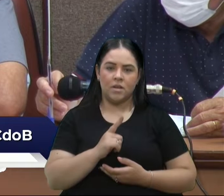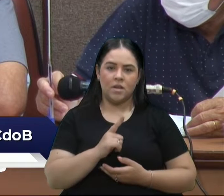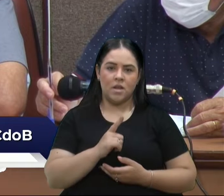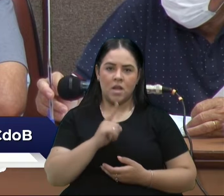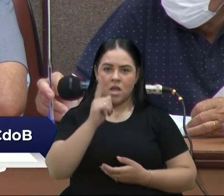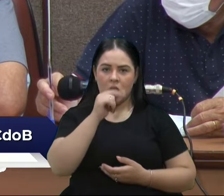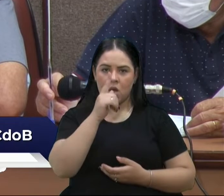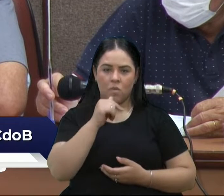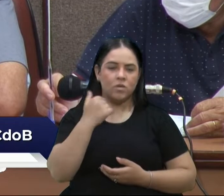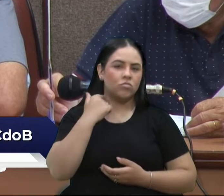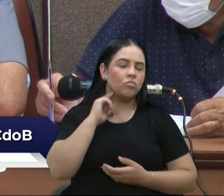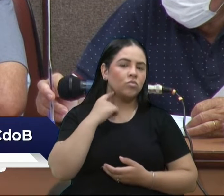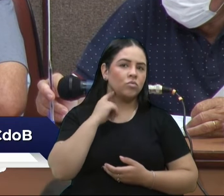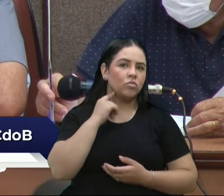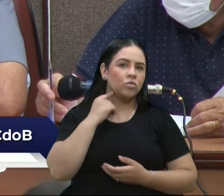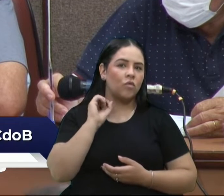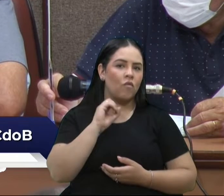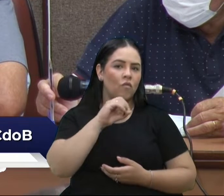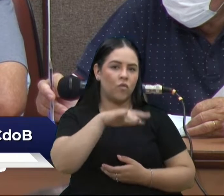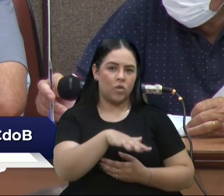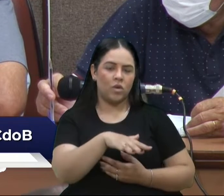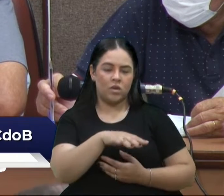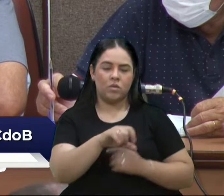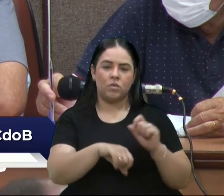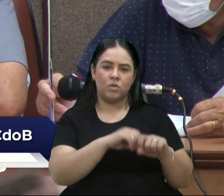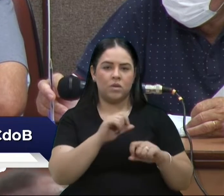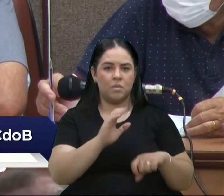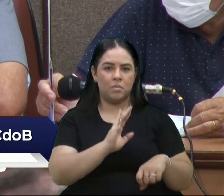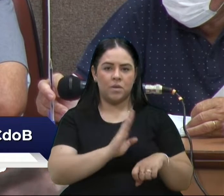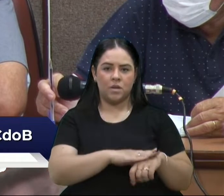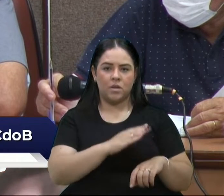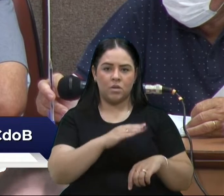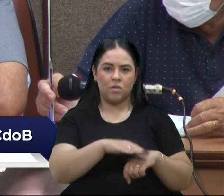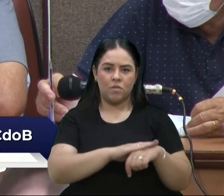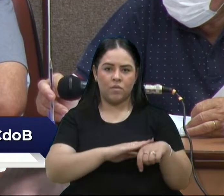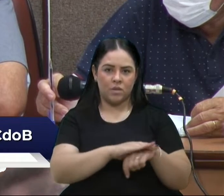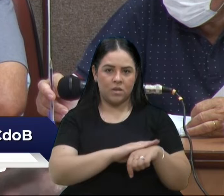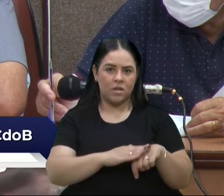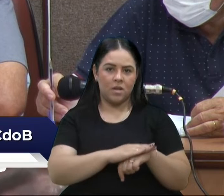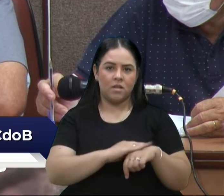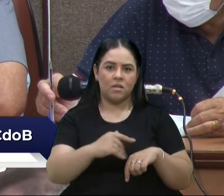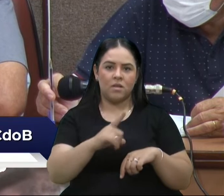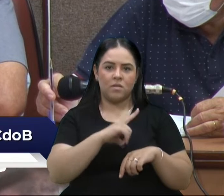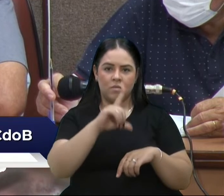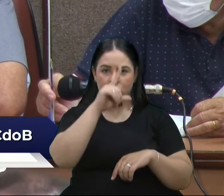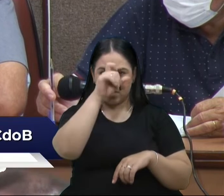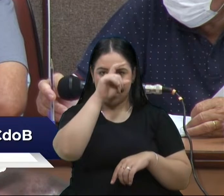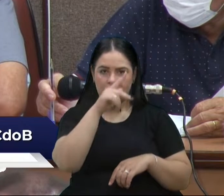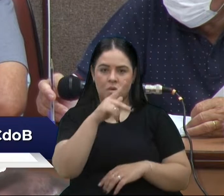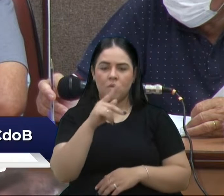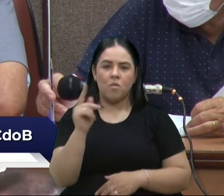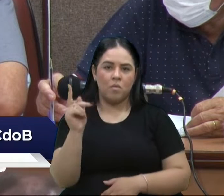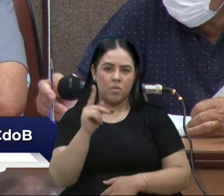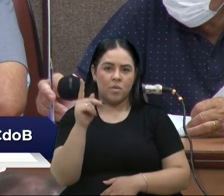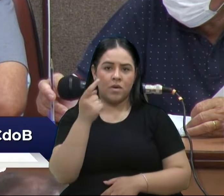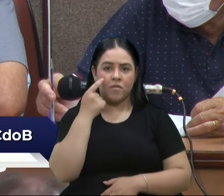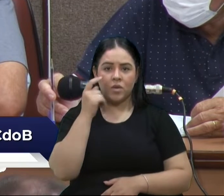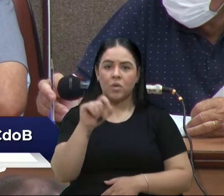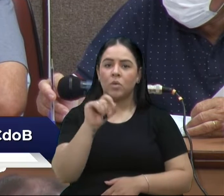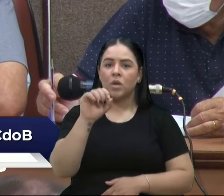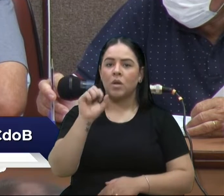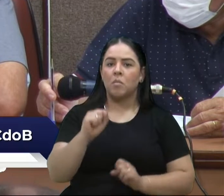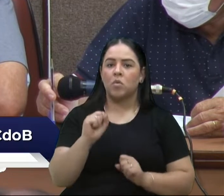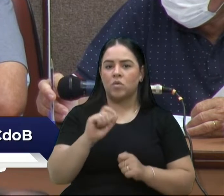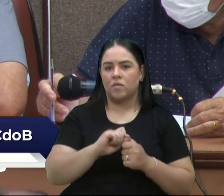Precisamos aumentar esse diálogo que já vem acontecendo com o Hospital Pompeia, né? possamos ver o que pode ser feito ainda,